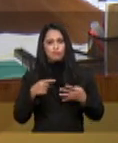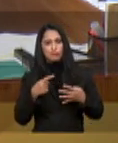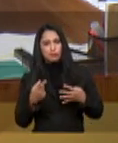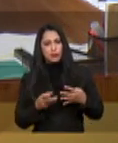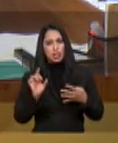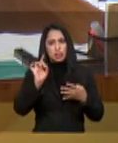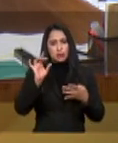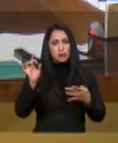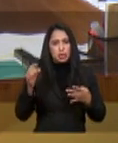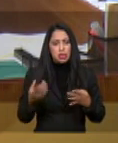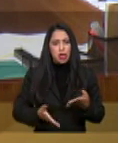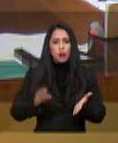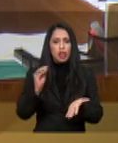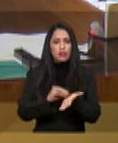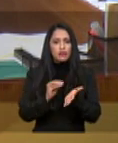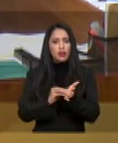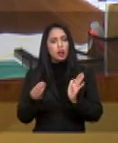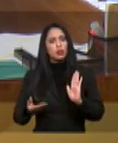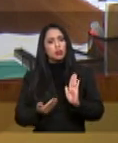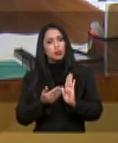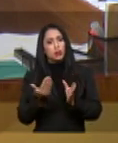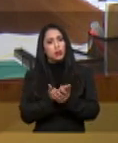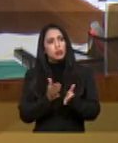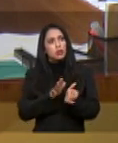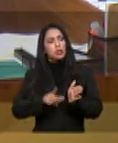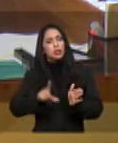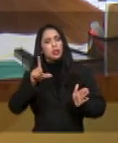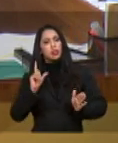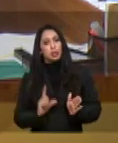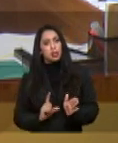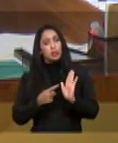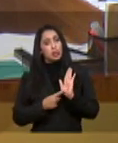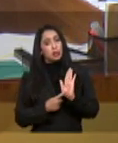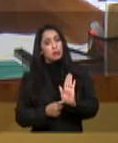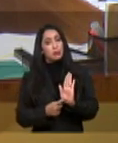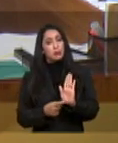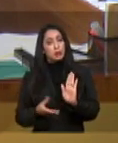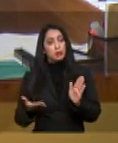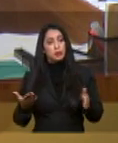a ausência desses pressupostos seja manifesta e evidente.